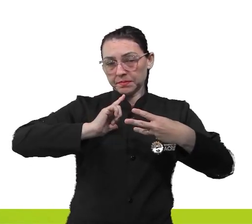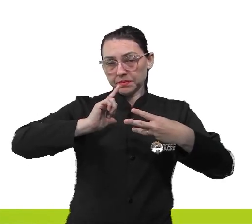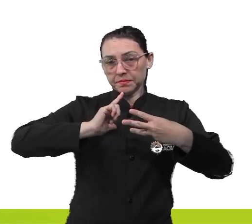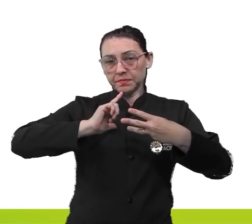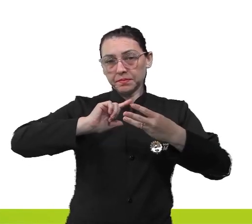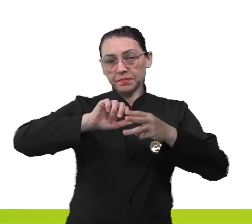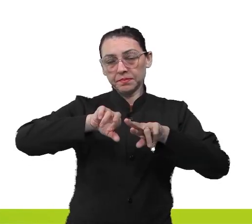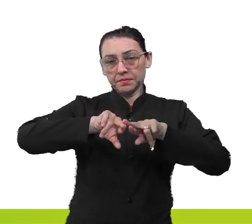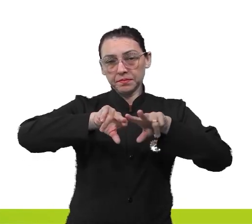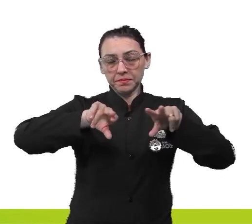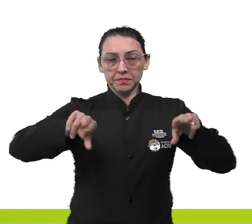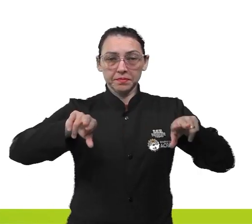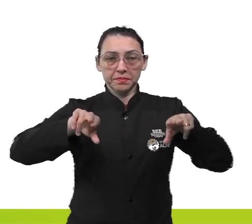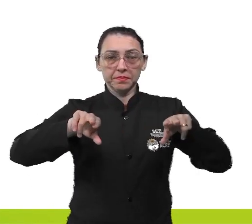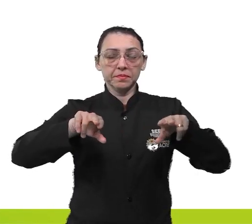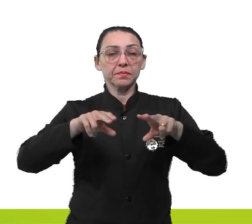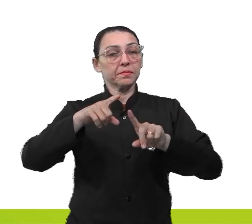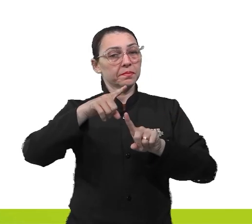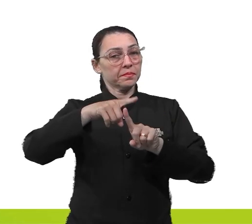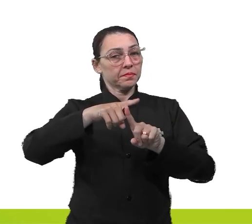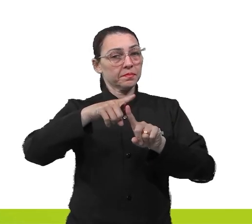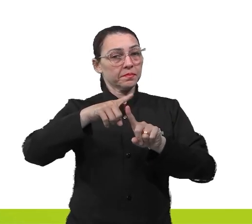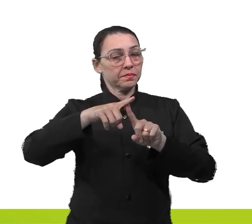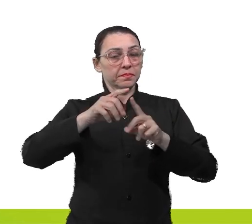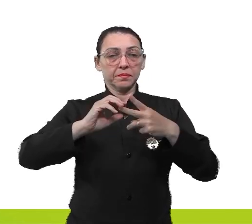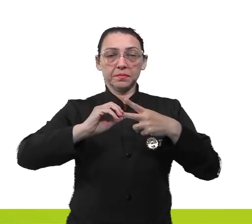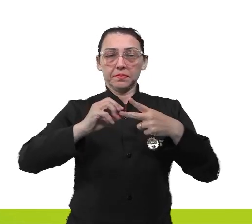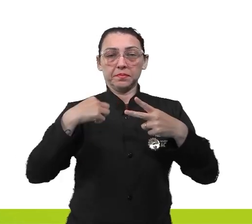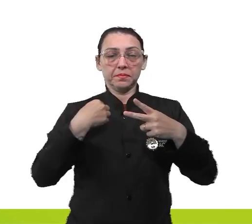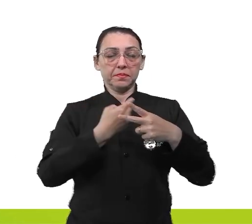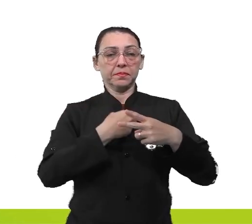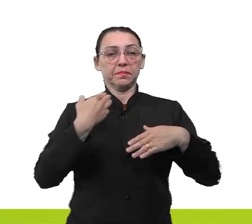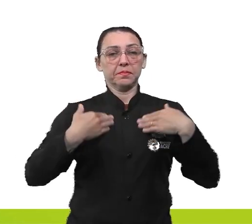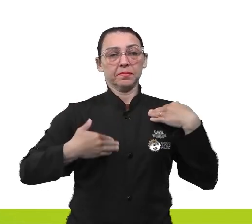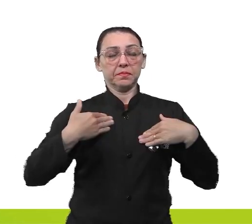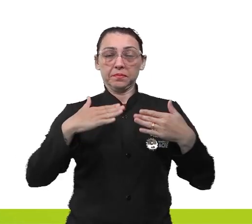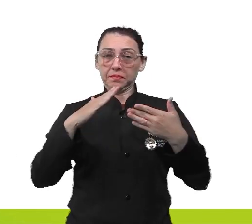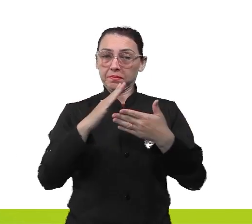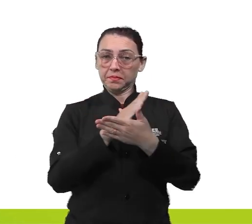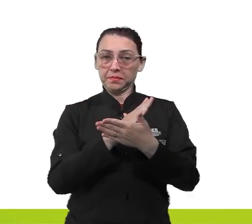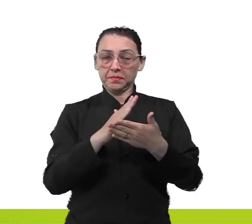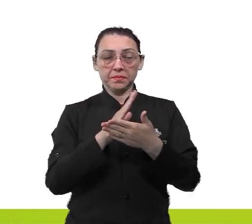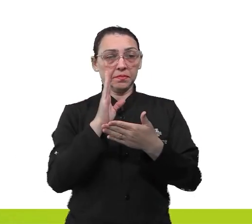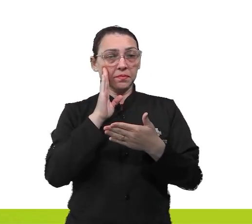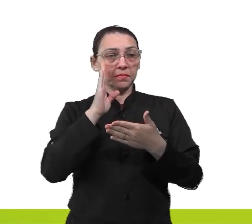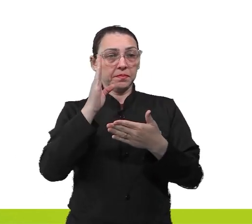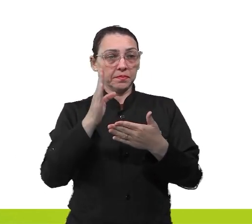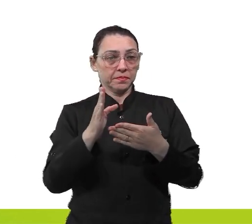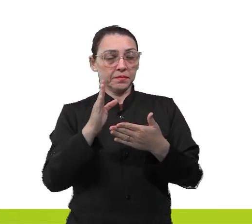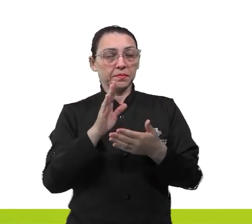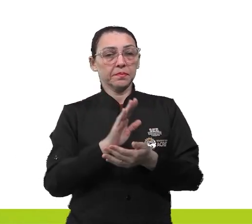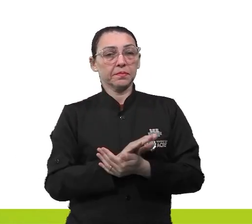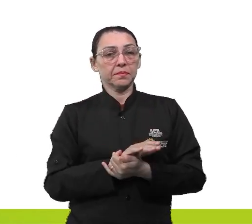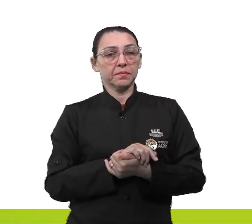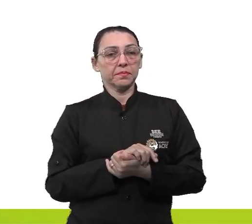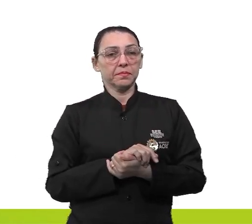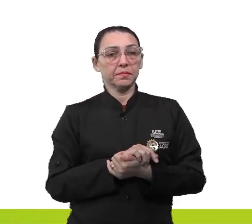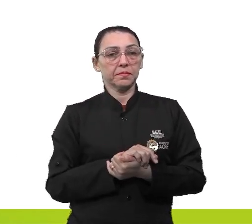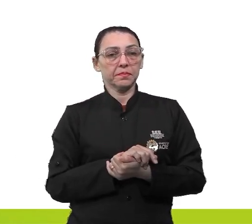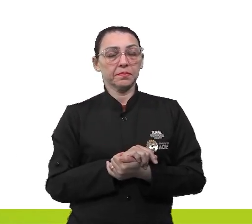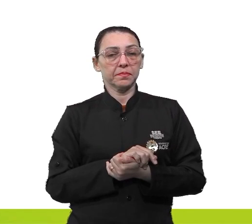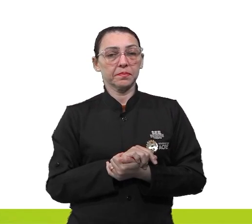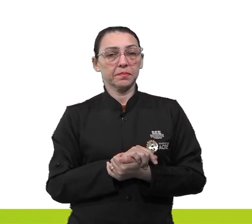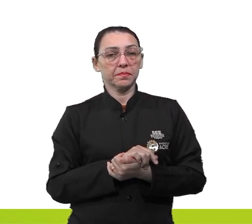grande variedade de tipos celulares em nosso organismo. Algumas das principais células vão incluir essas.